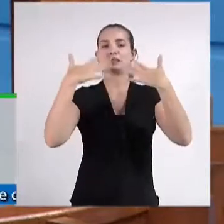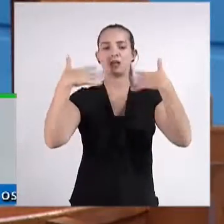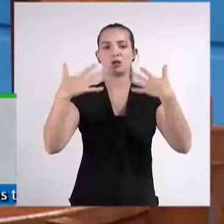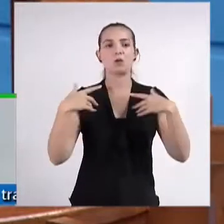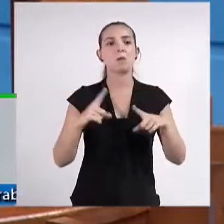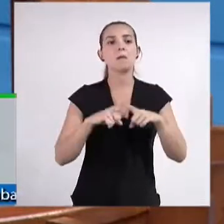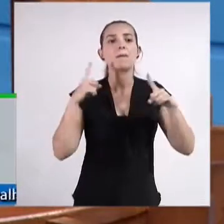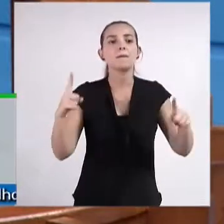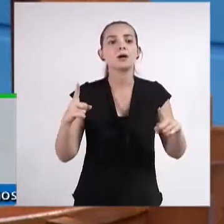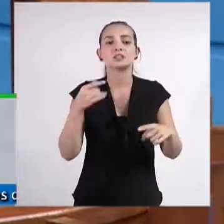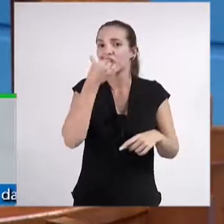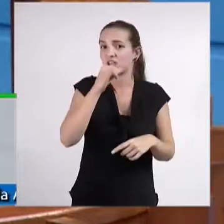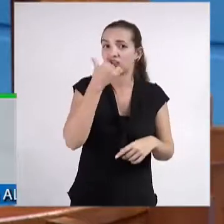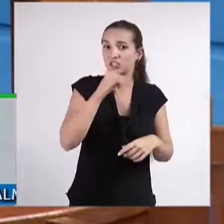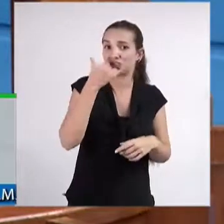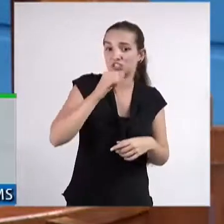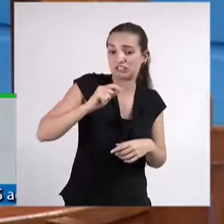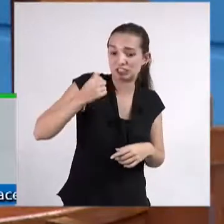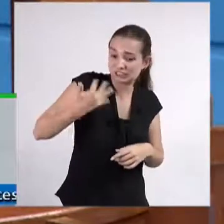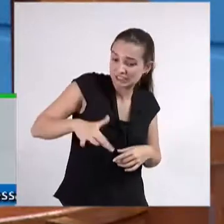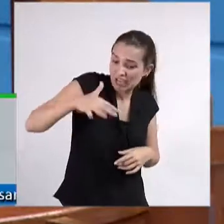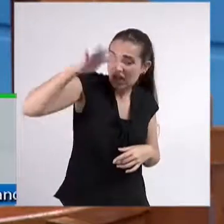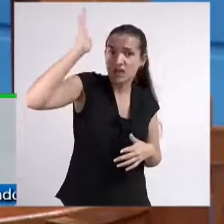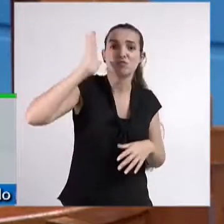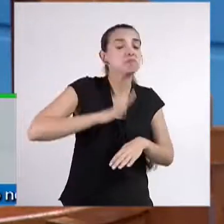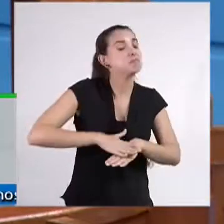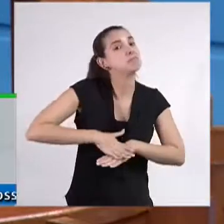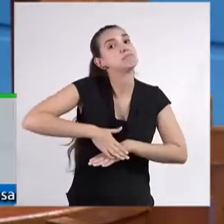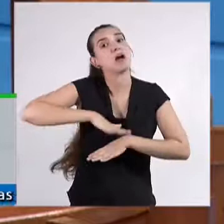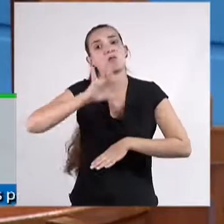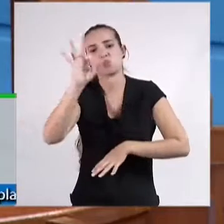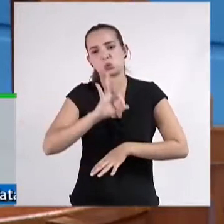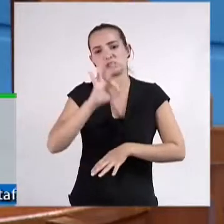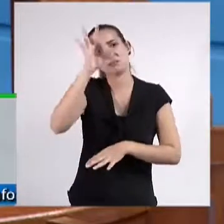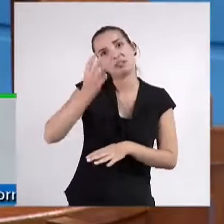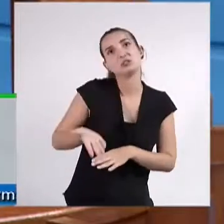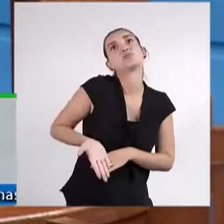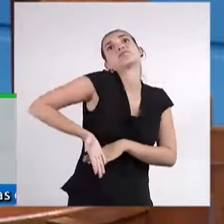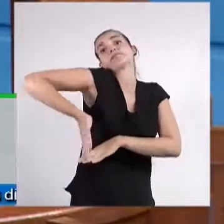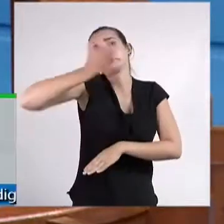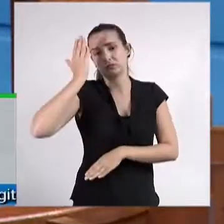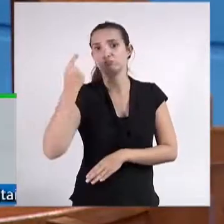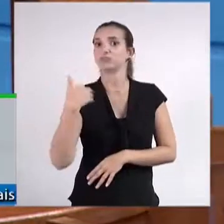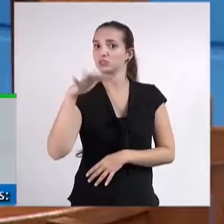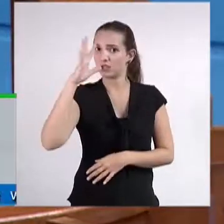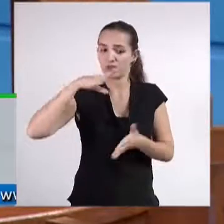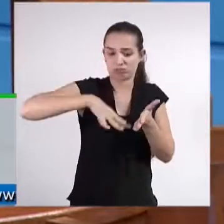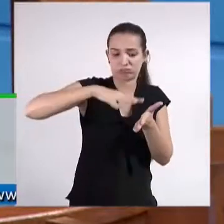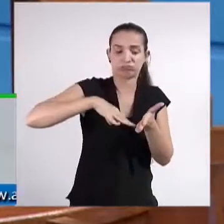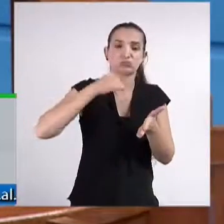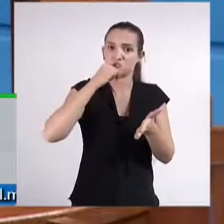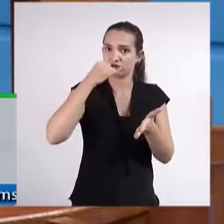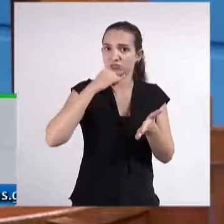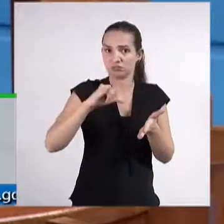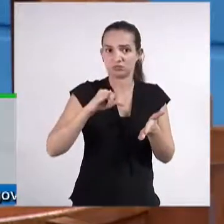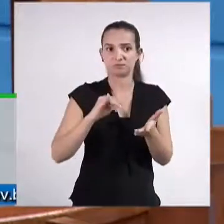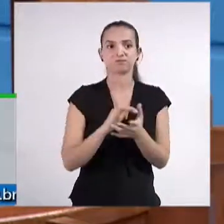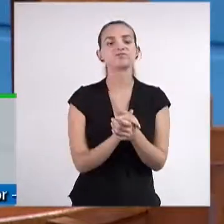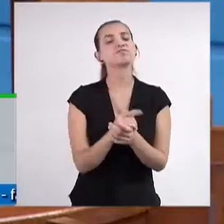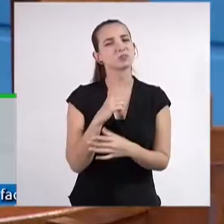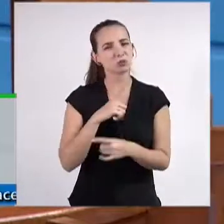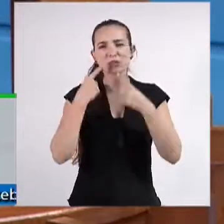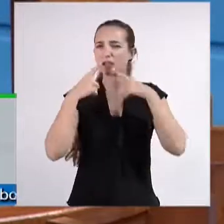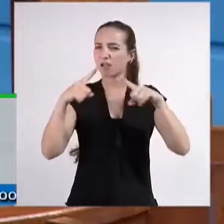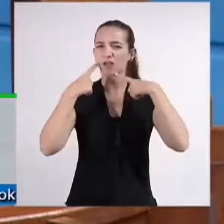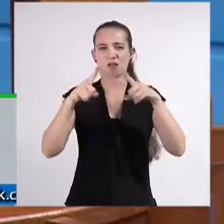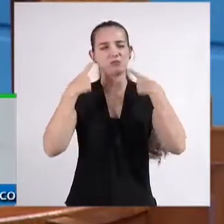energia foi muito grande, o reajuste, e houveram reclamações, né? É um caso